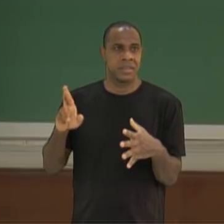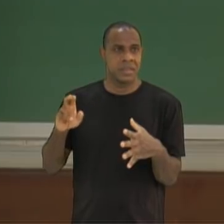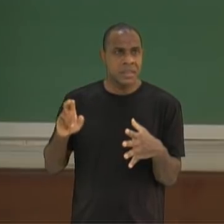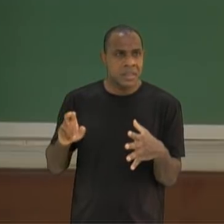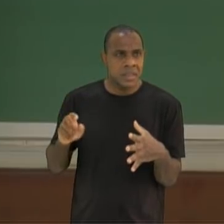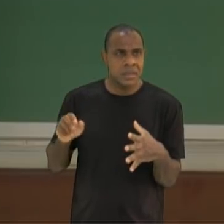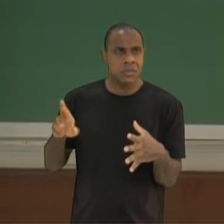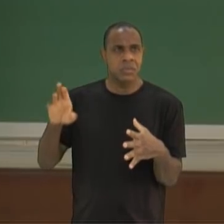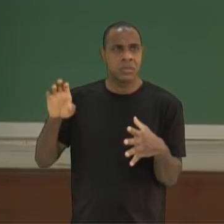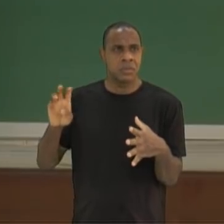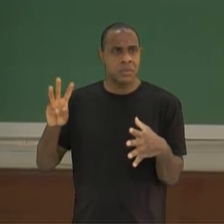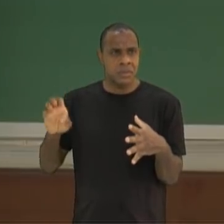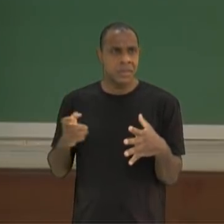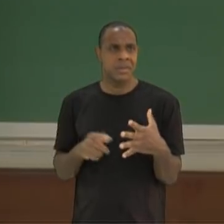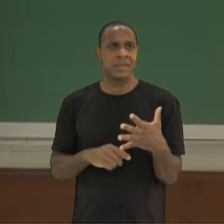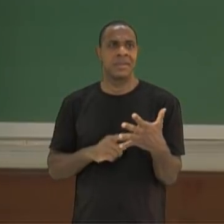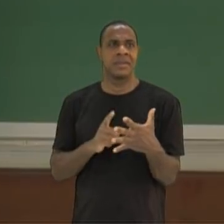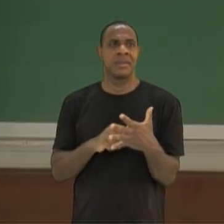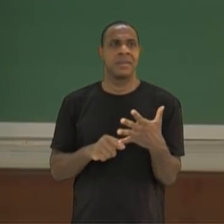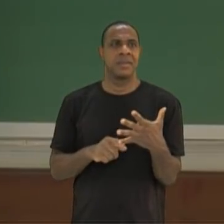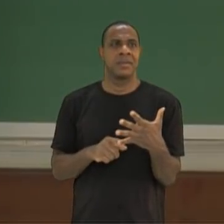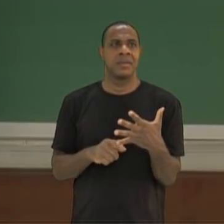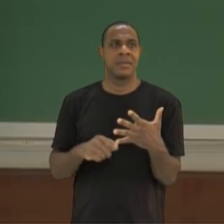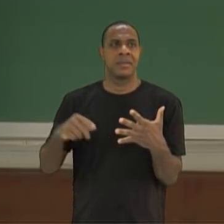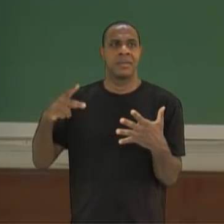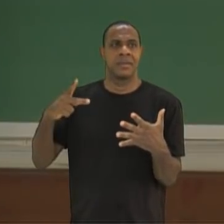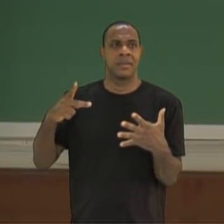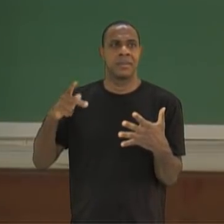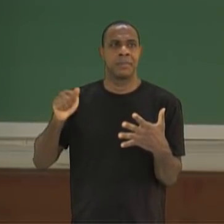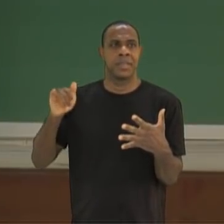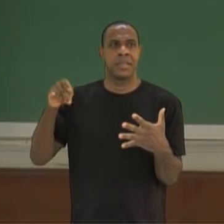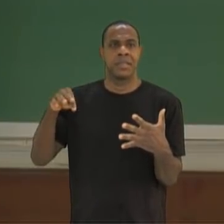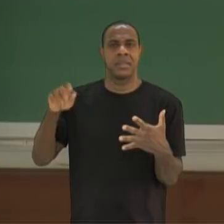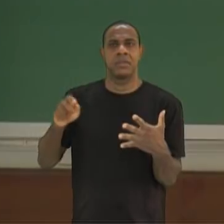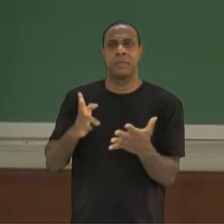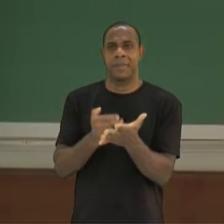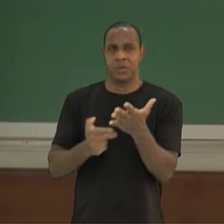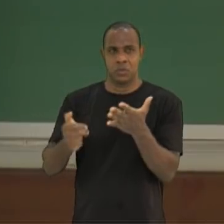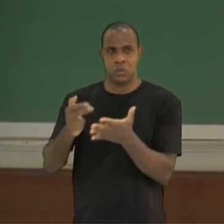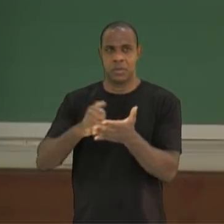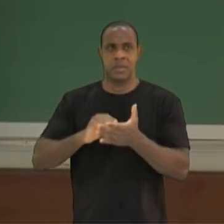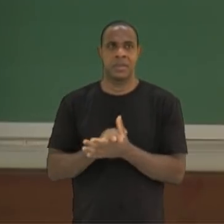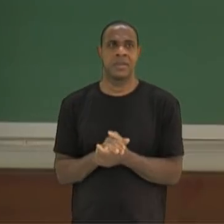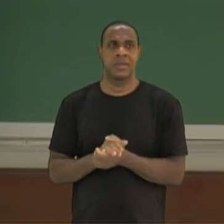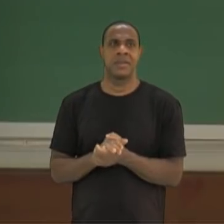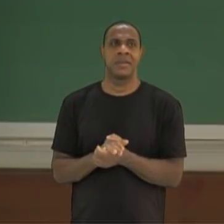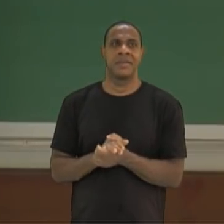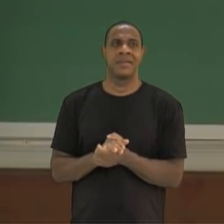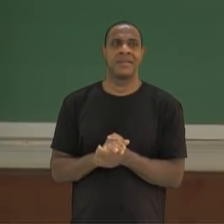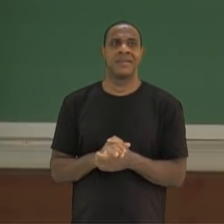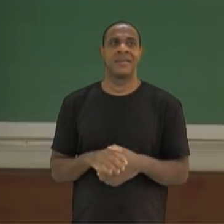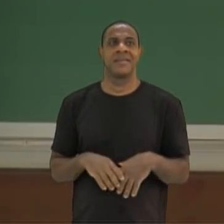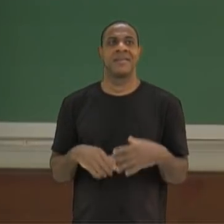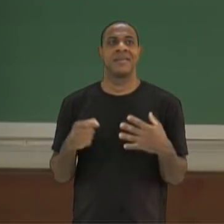também é uma obra de arte, também é um tipo de arte. Painting, né? As pinturas. O cinema.